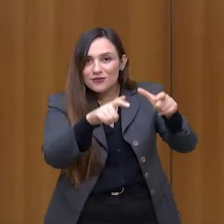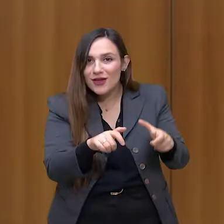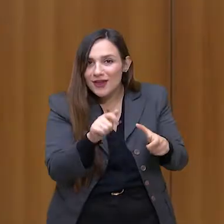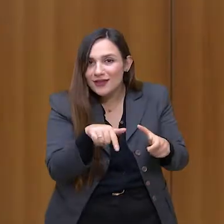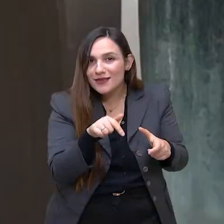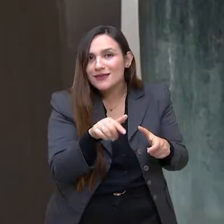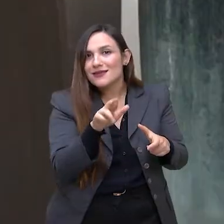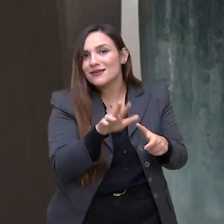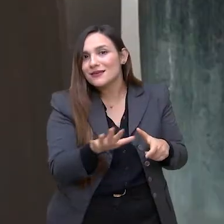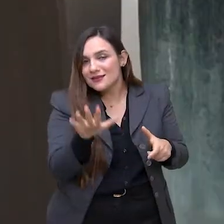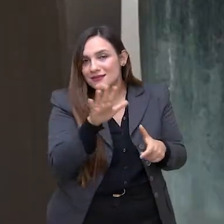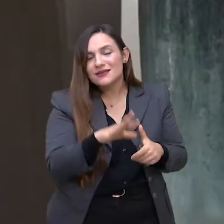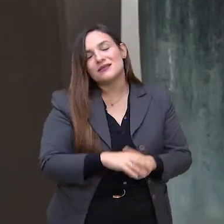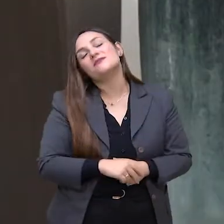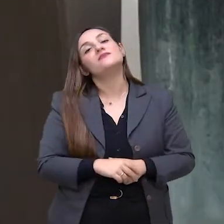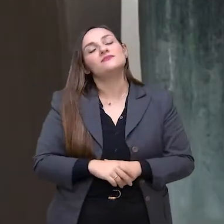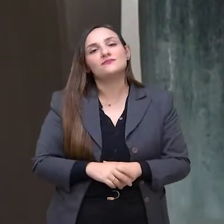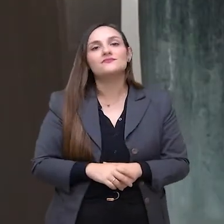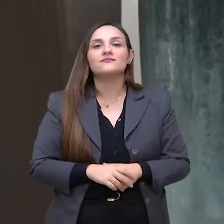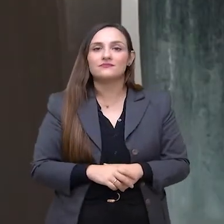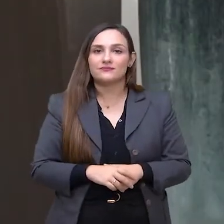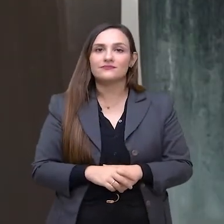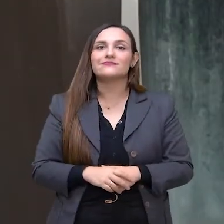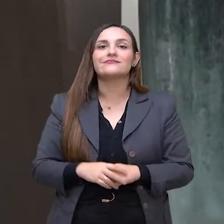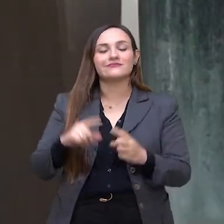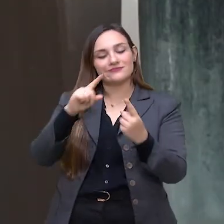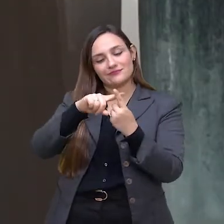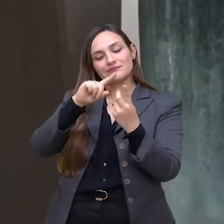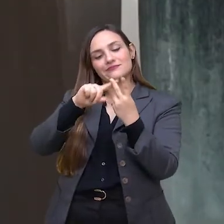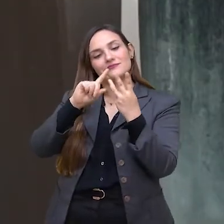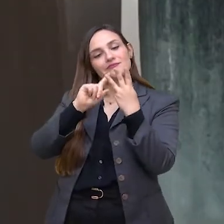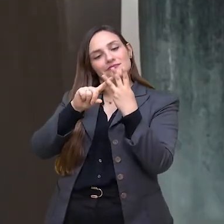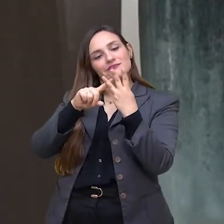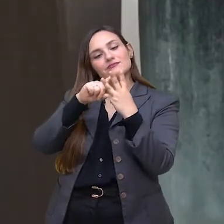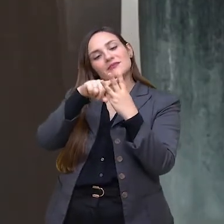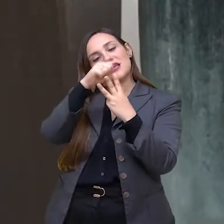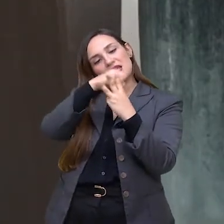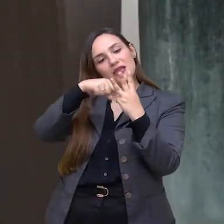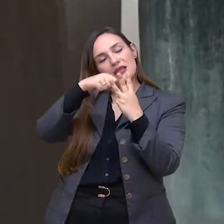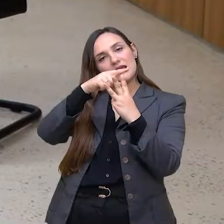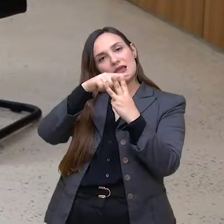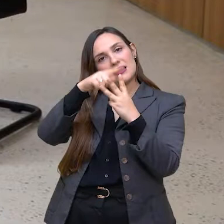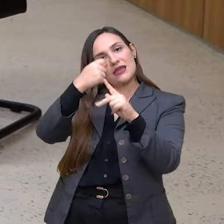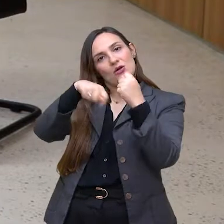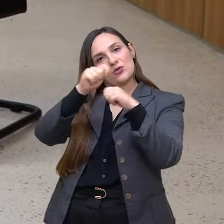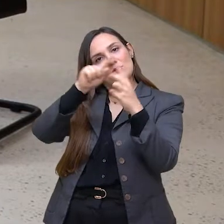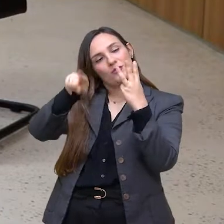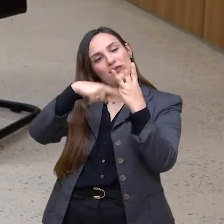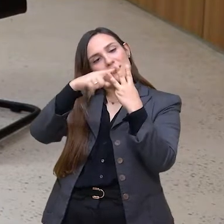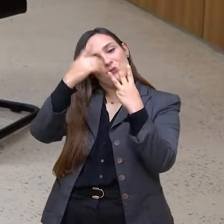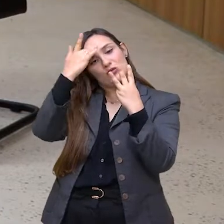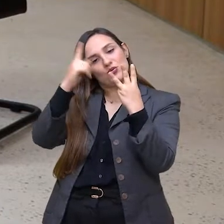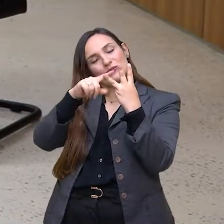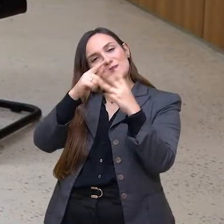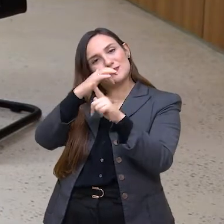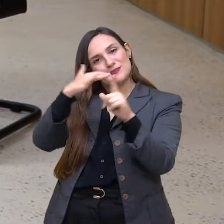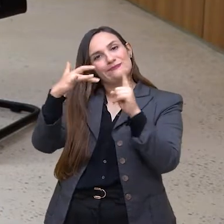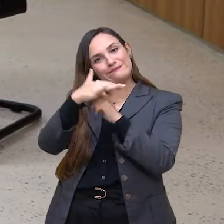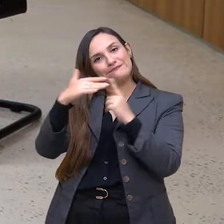regional. Voltando naquela tríade de economia, pessoas e meio ambiente. Sim. Né? E aí você